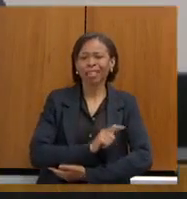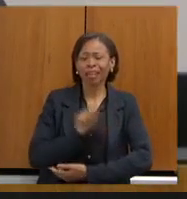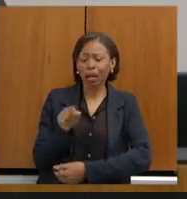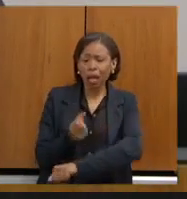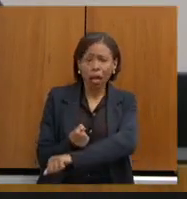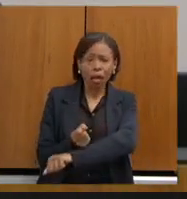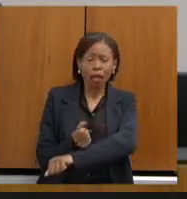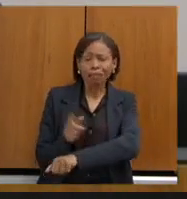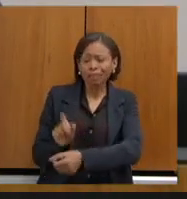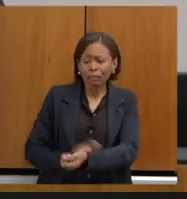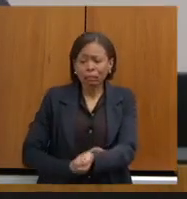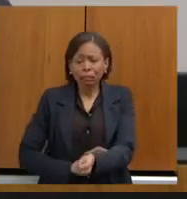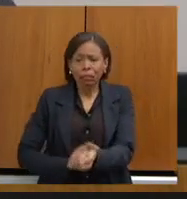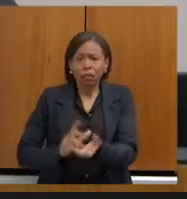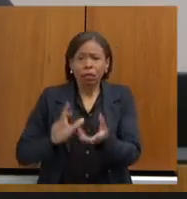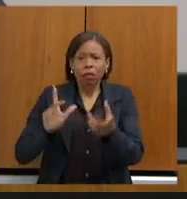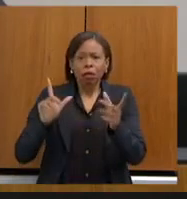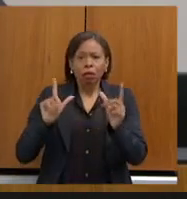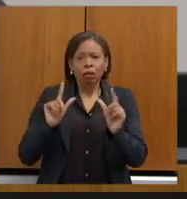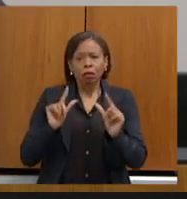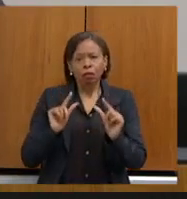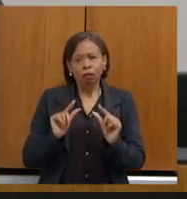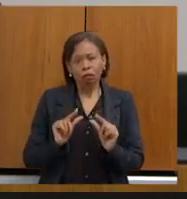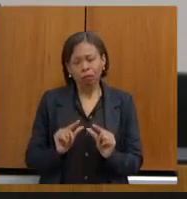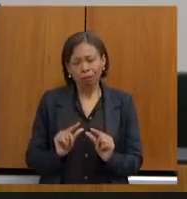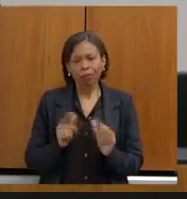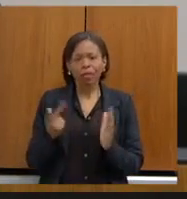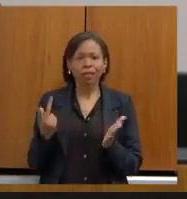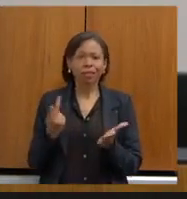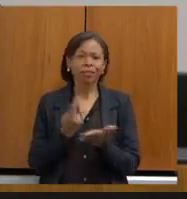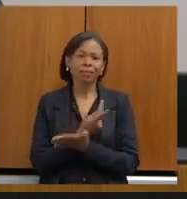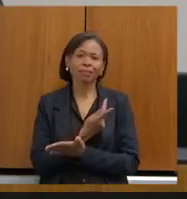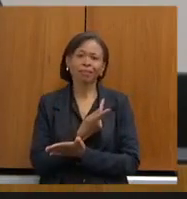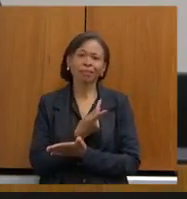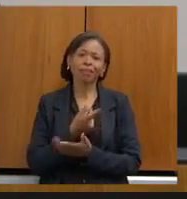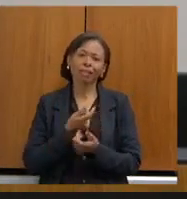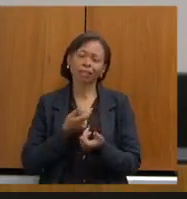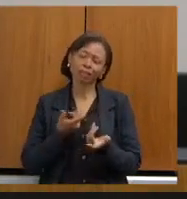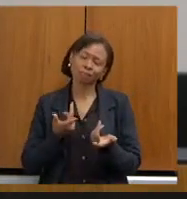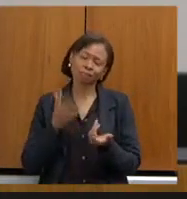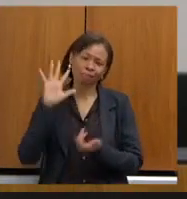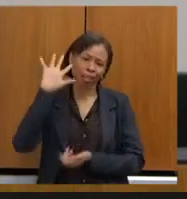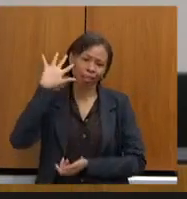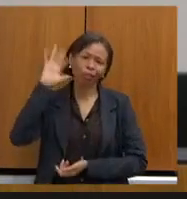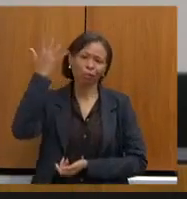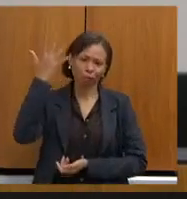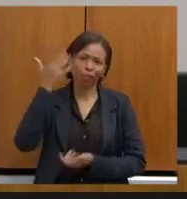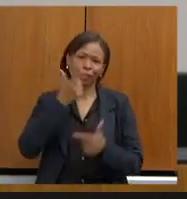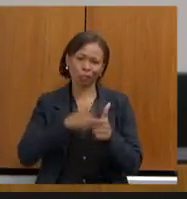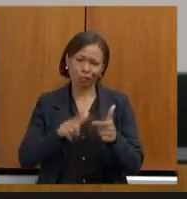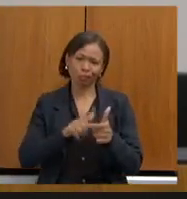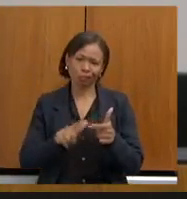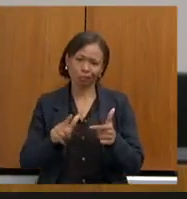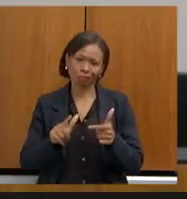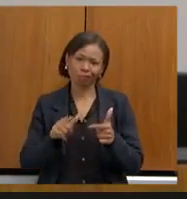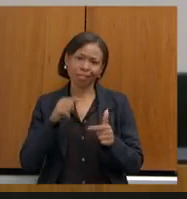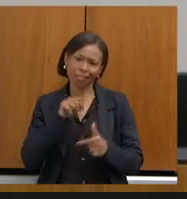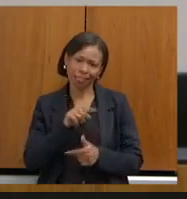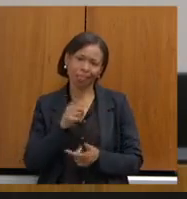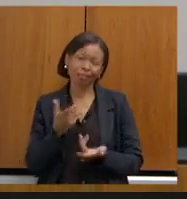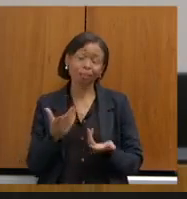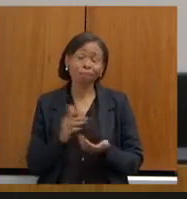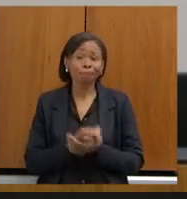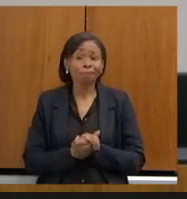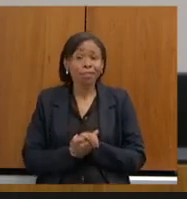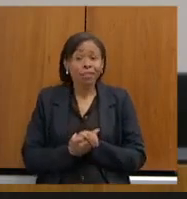conversando com a mãe e algum rência foi solucionado isso o comodante e Susie grandeza